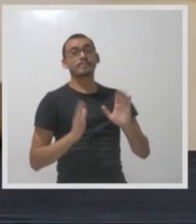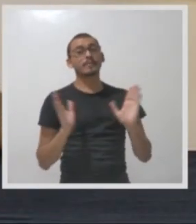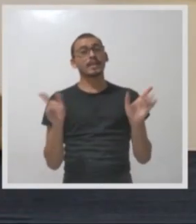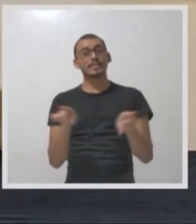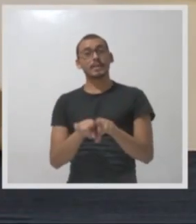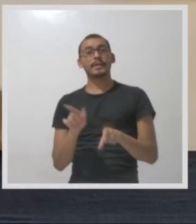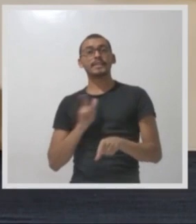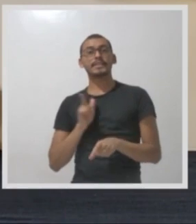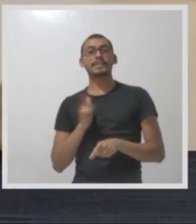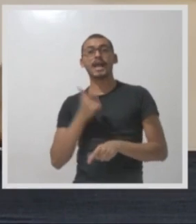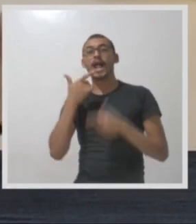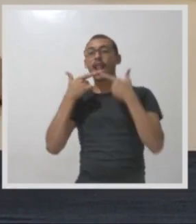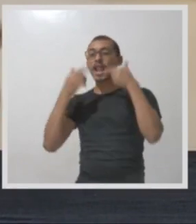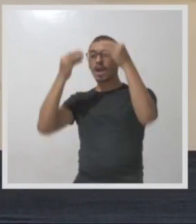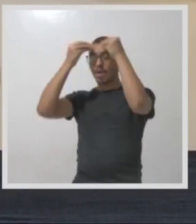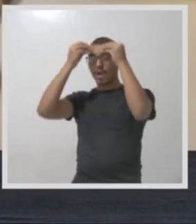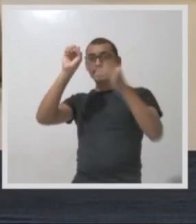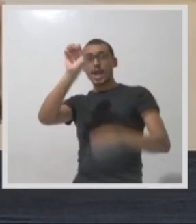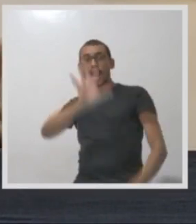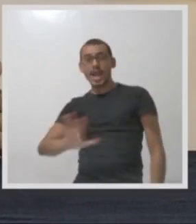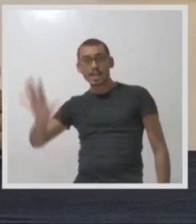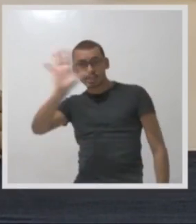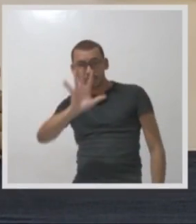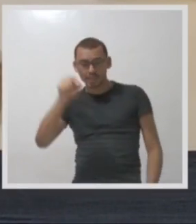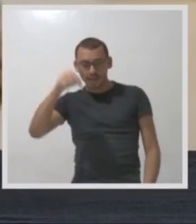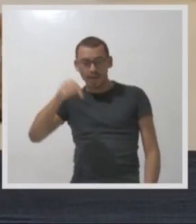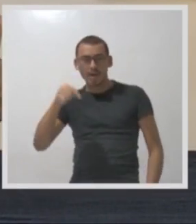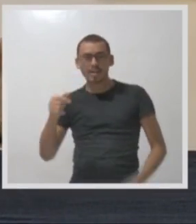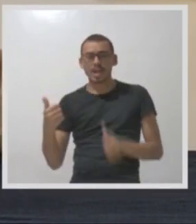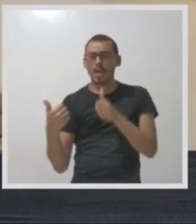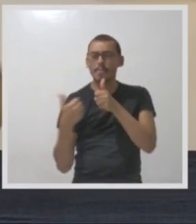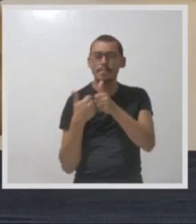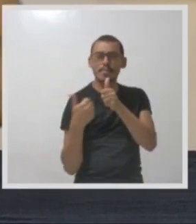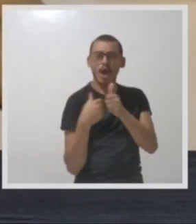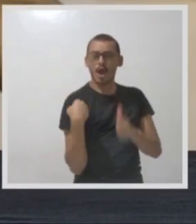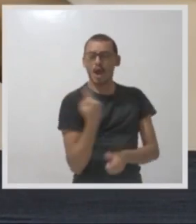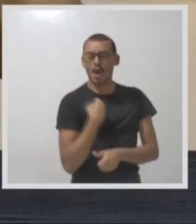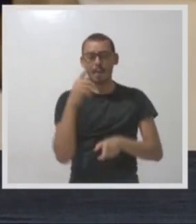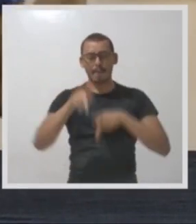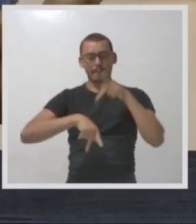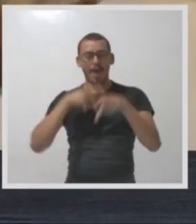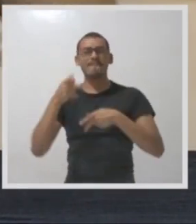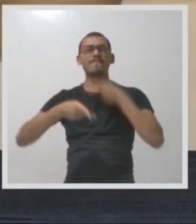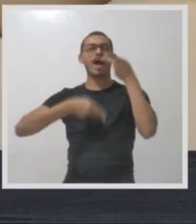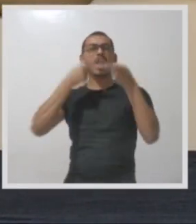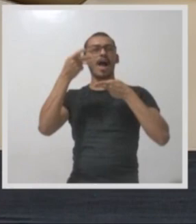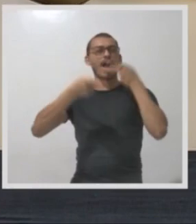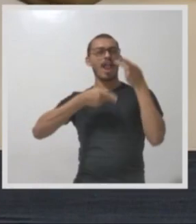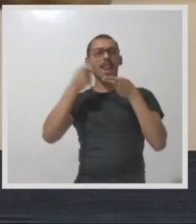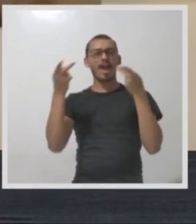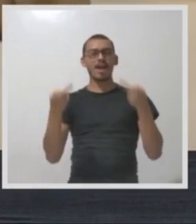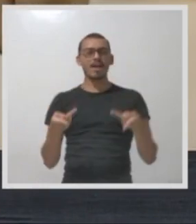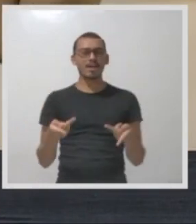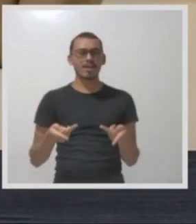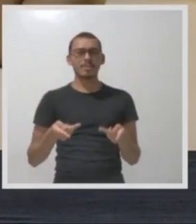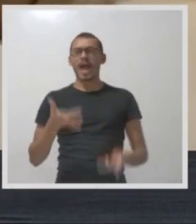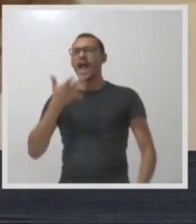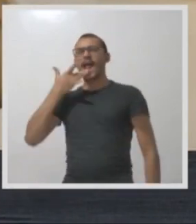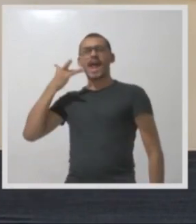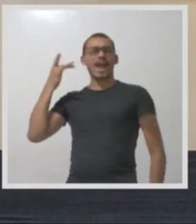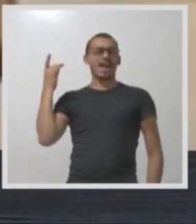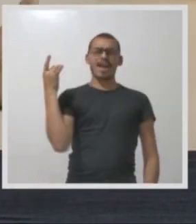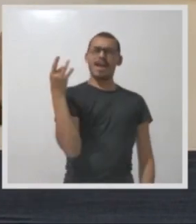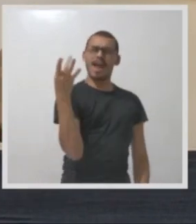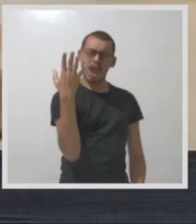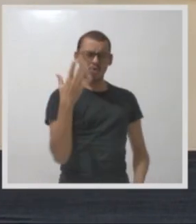linguagem regional, que é uma linguagem que é muito próxima do nosso povo, né? Nós falamos, enchemos a nossa boca de égua,